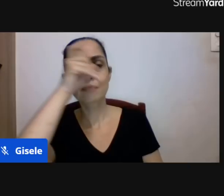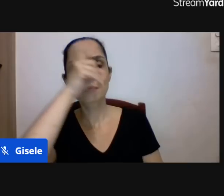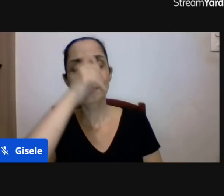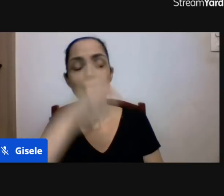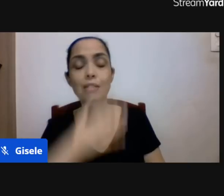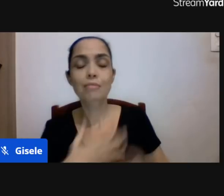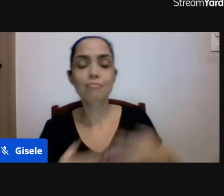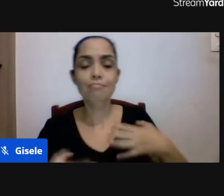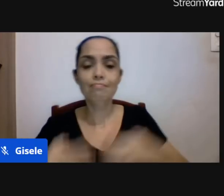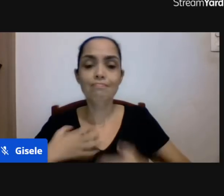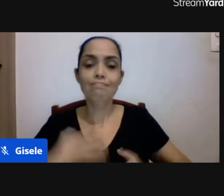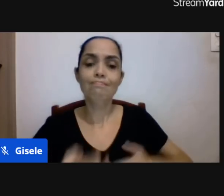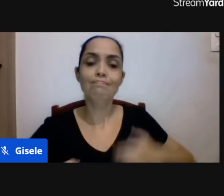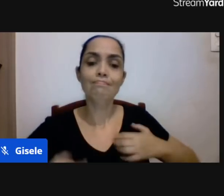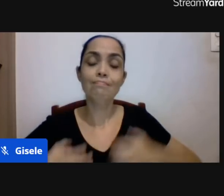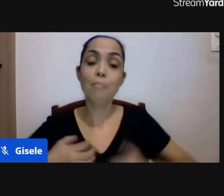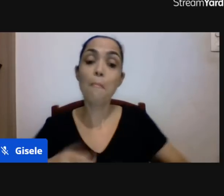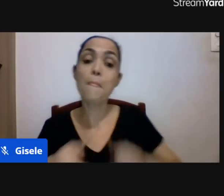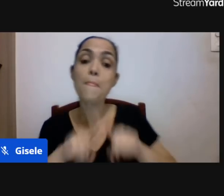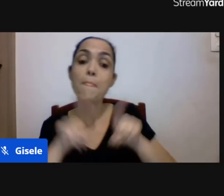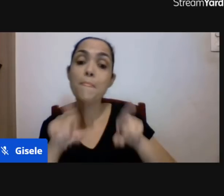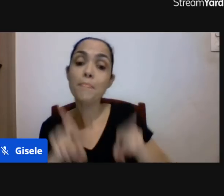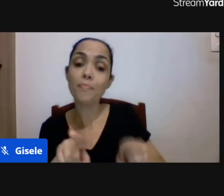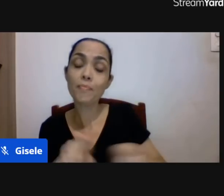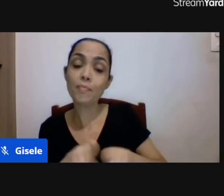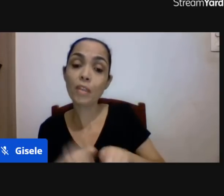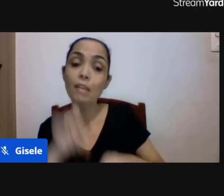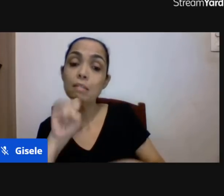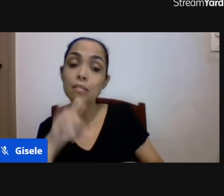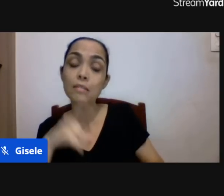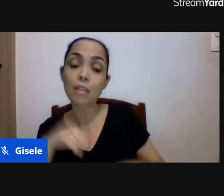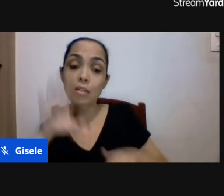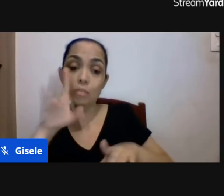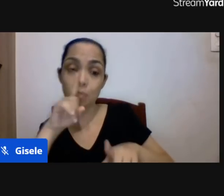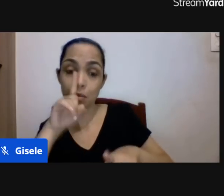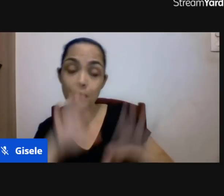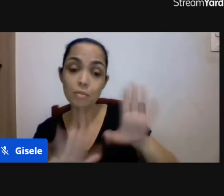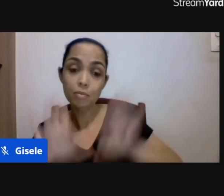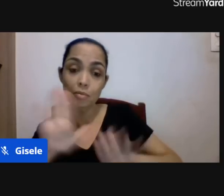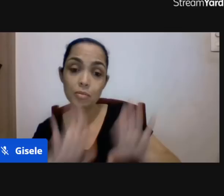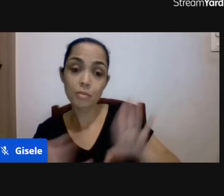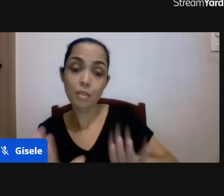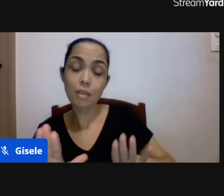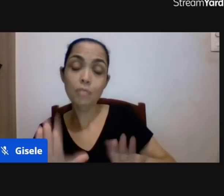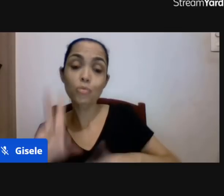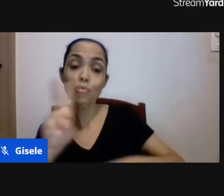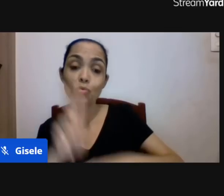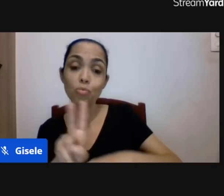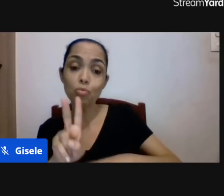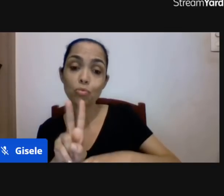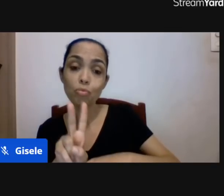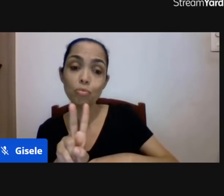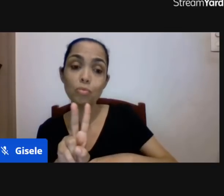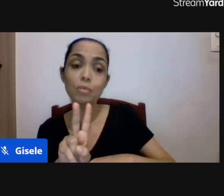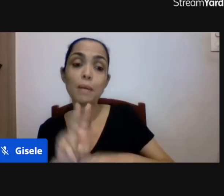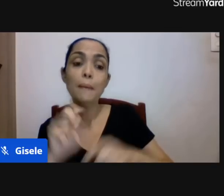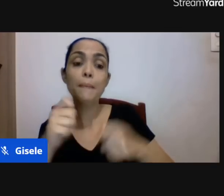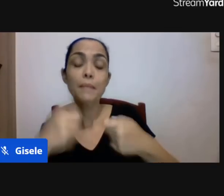angústia, mas que se forem tomadas as devidas precauções, sempre, gente, que se puder colocar